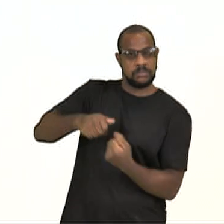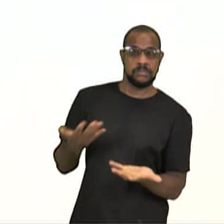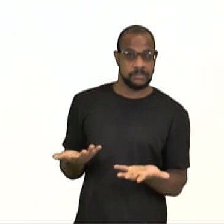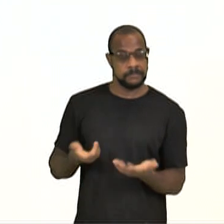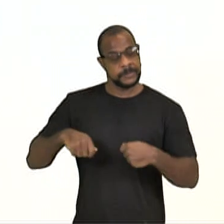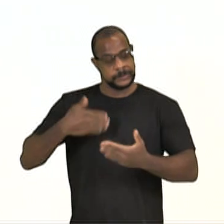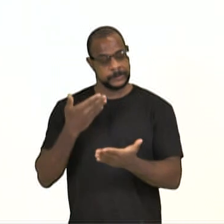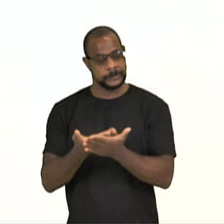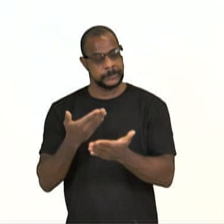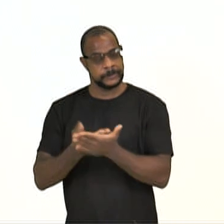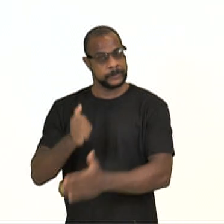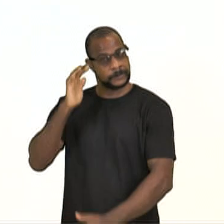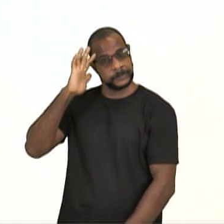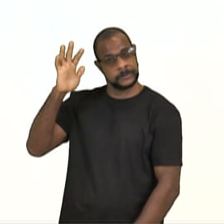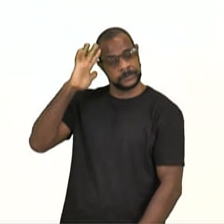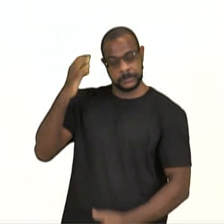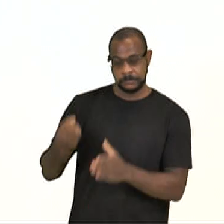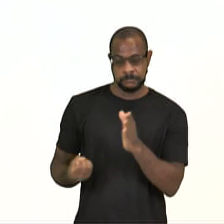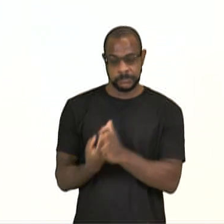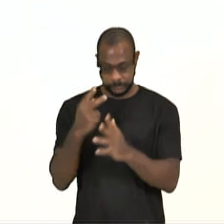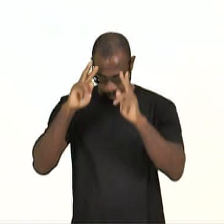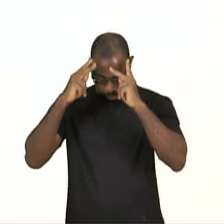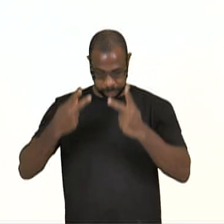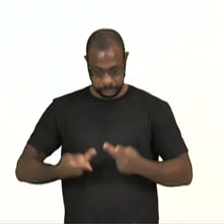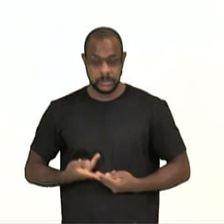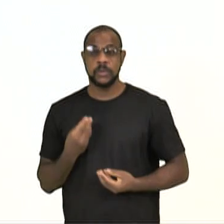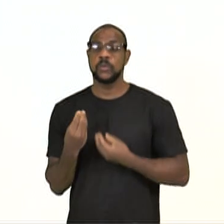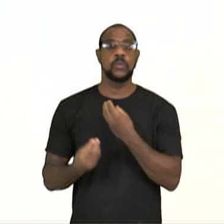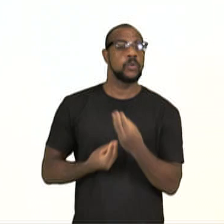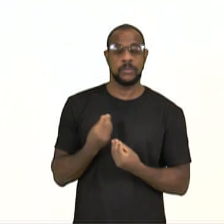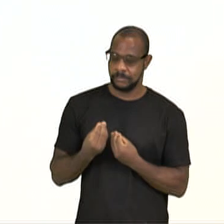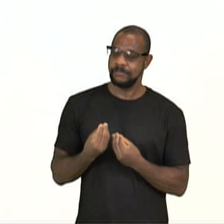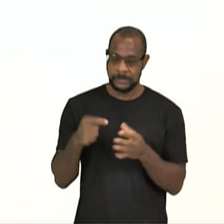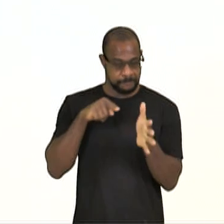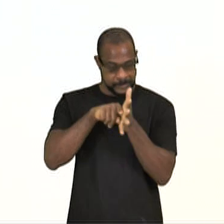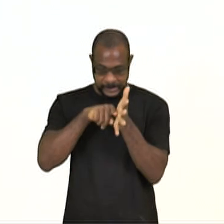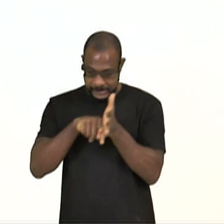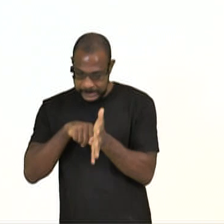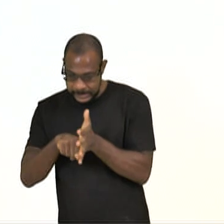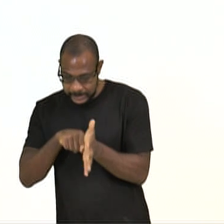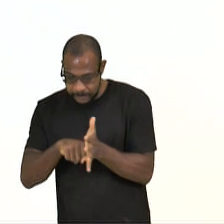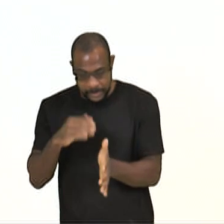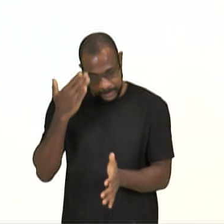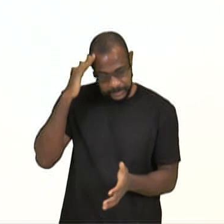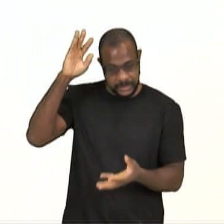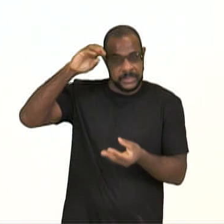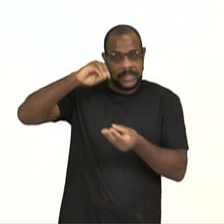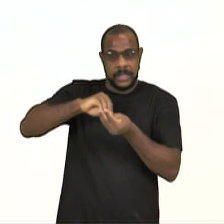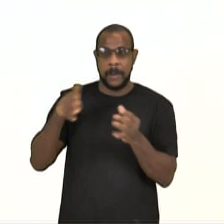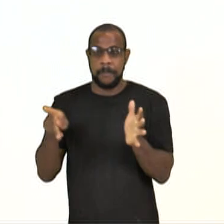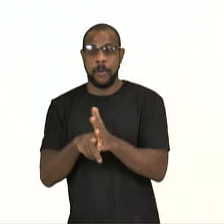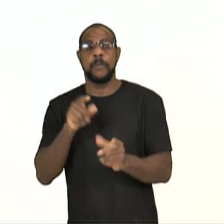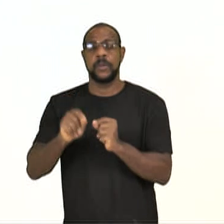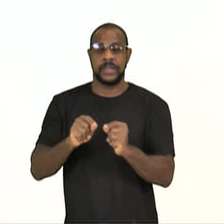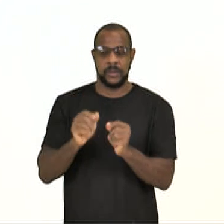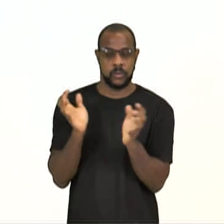teoria sobre a origem dos seres humanos pela ótica científica para compreender mais a nossa própria